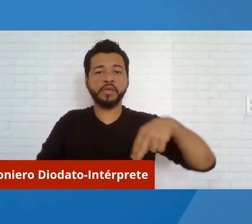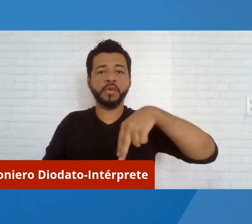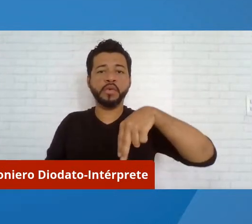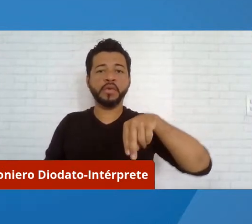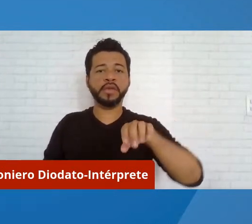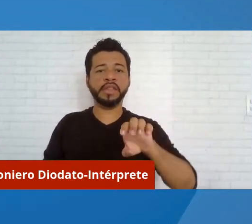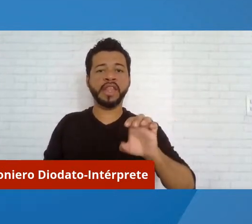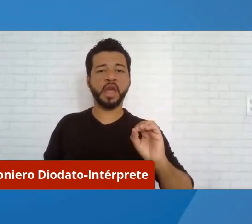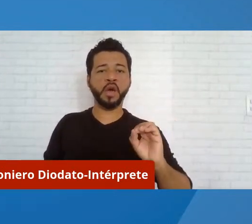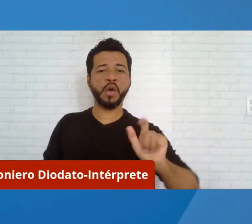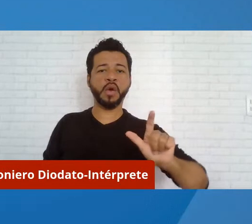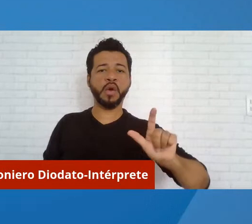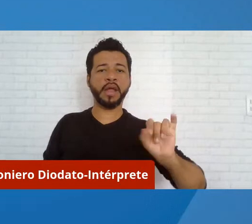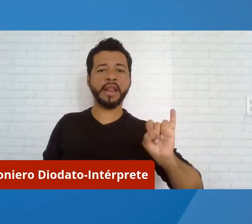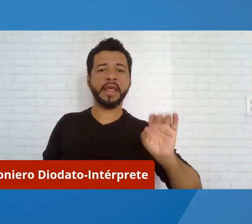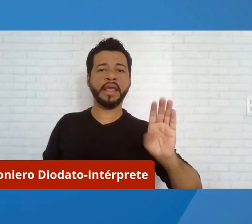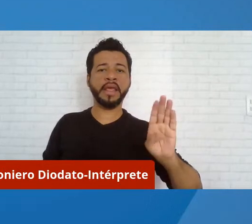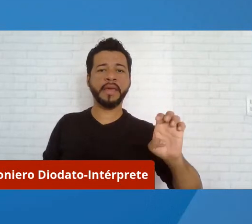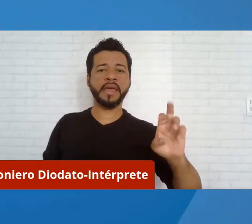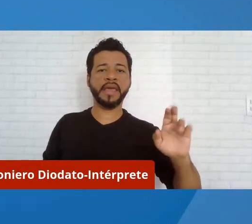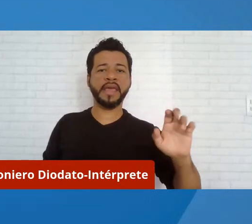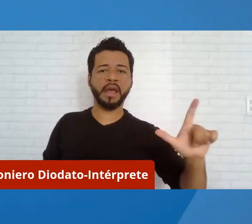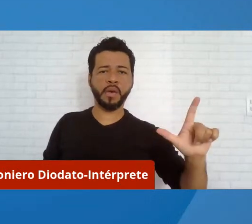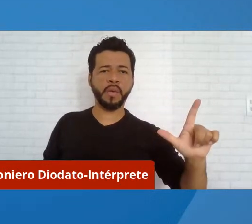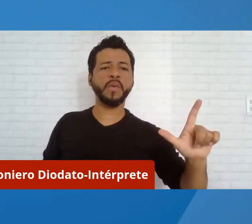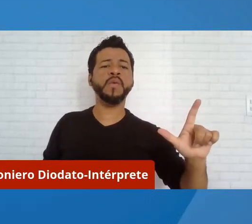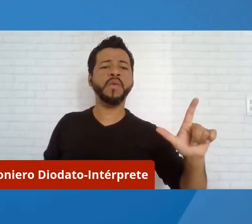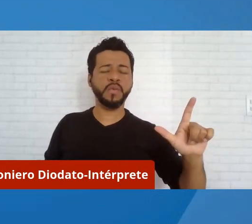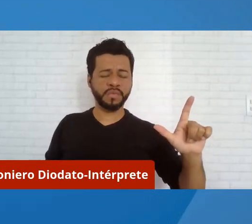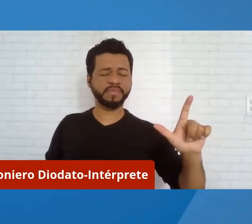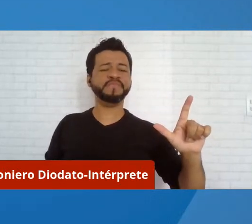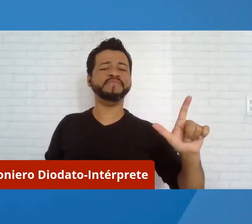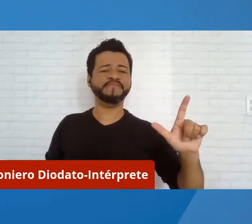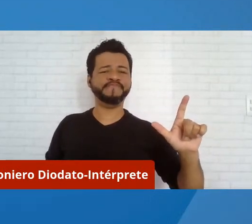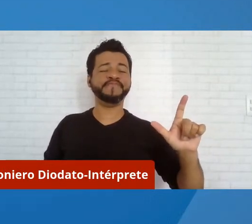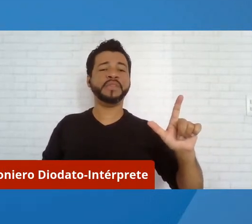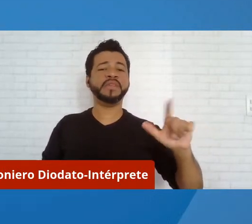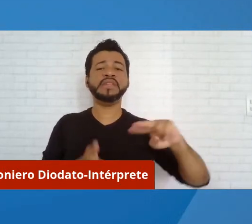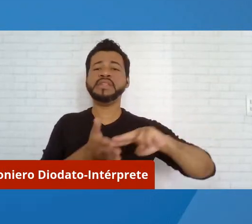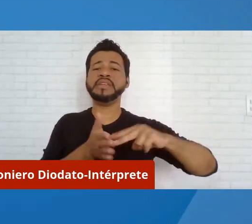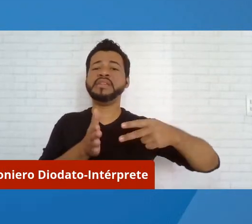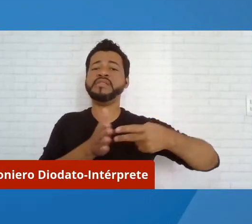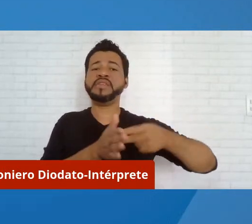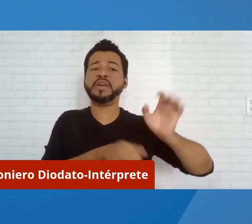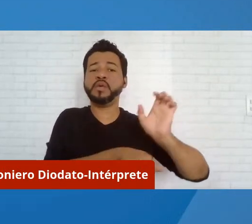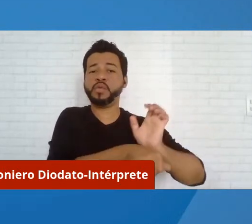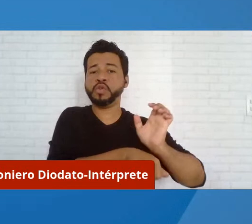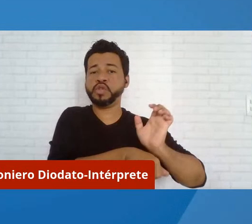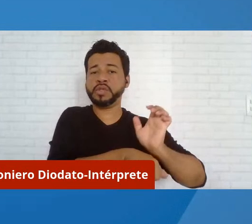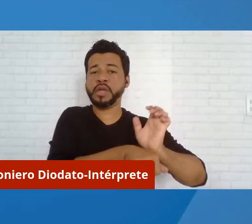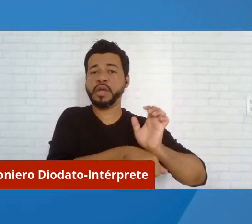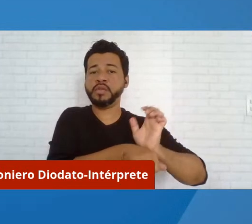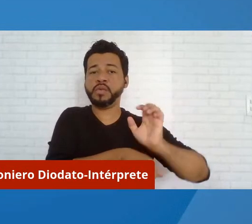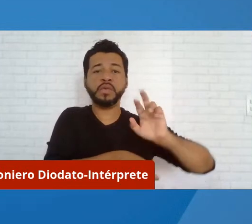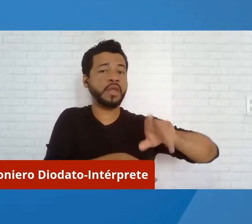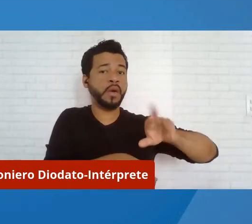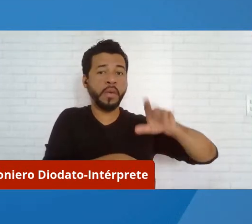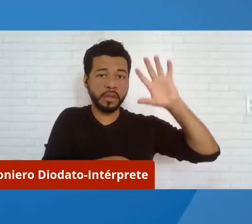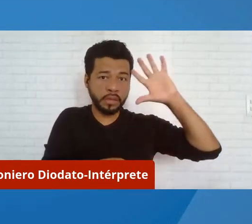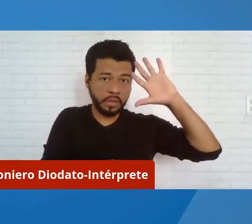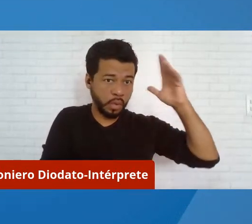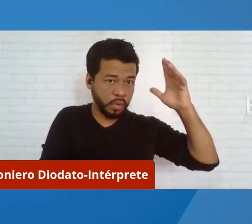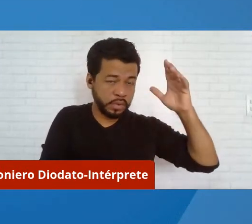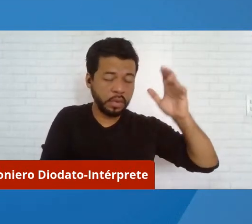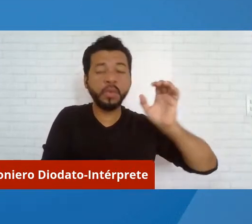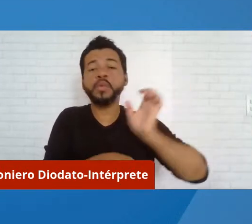o Ronald Reagan falou: o Estado deixa de ser solução para ser problema. O que ele queria dizer?